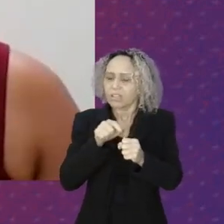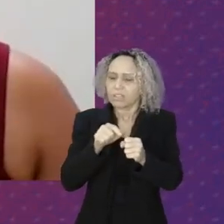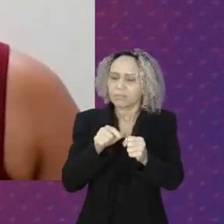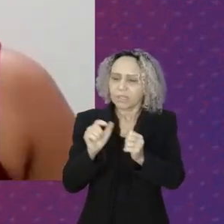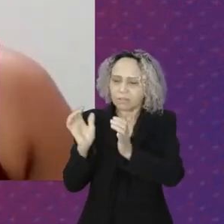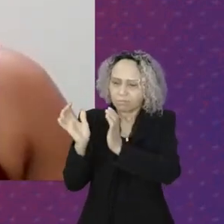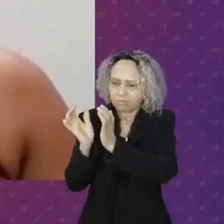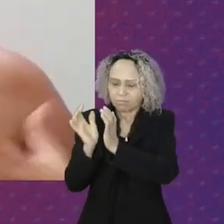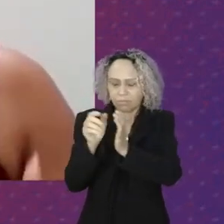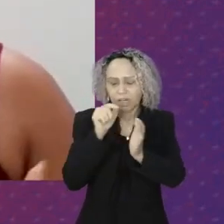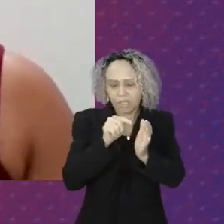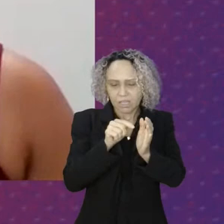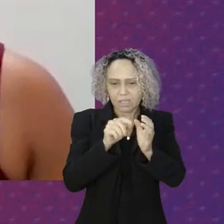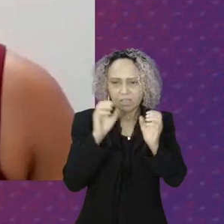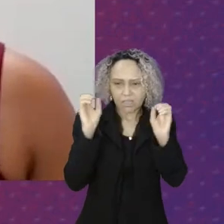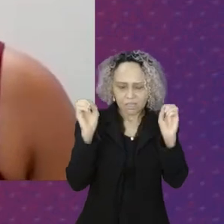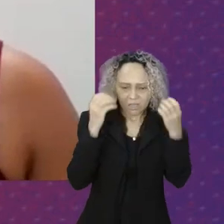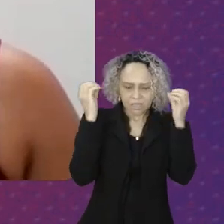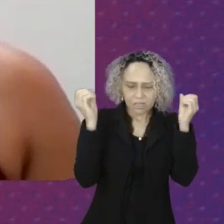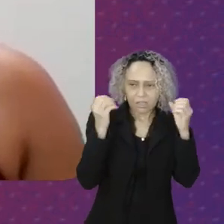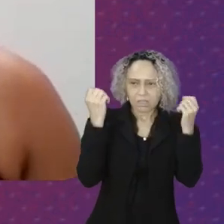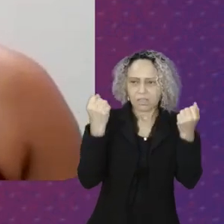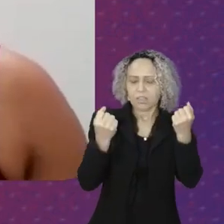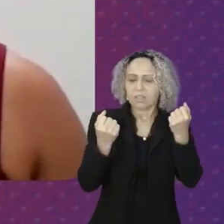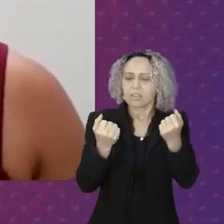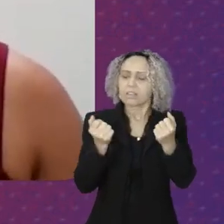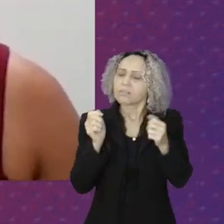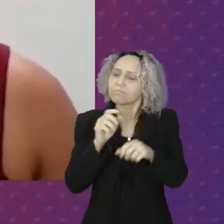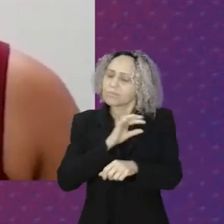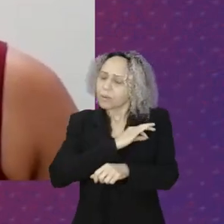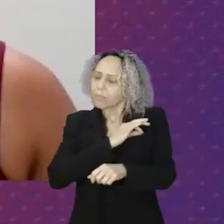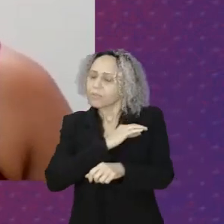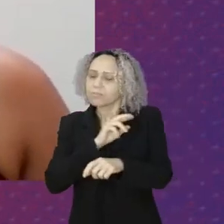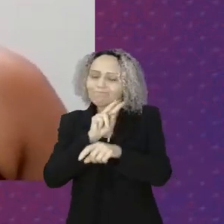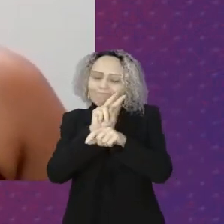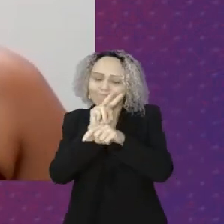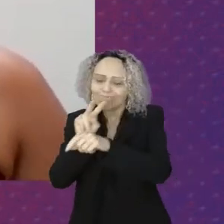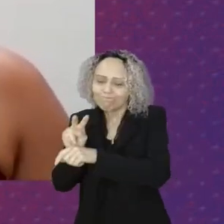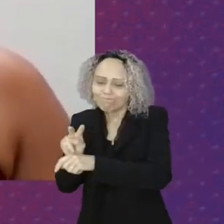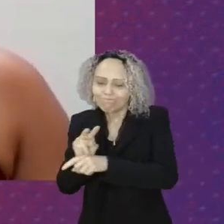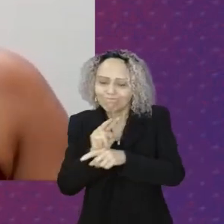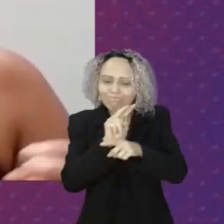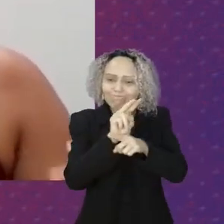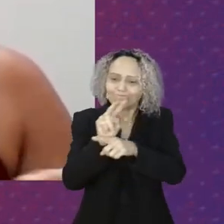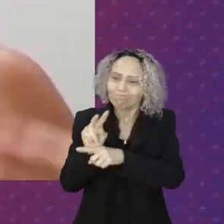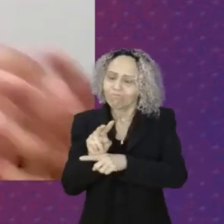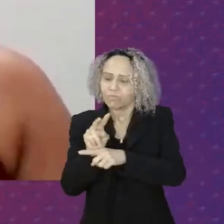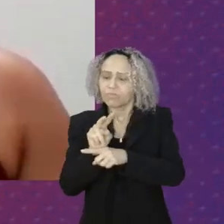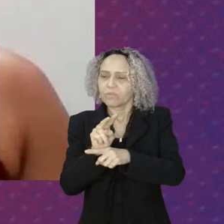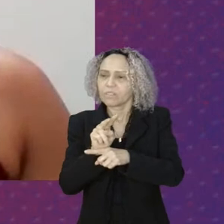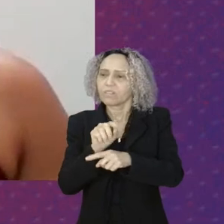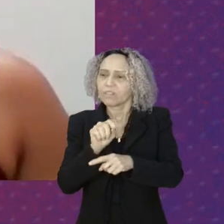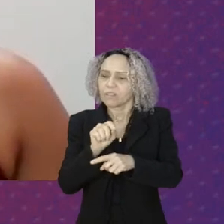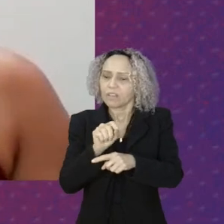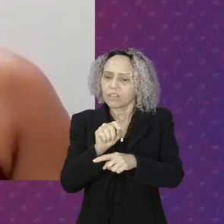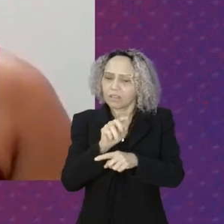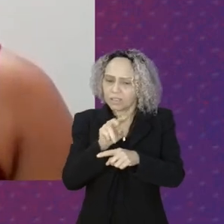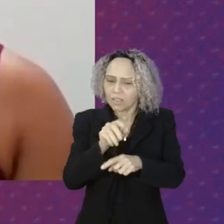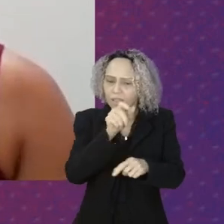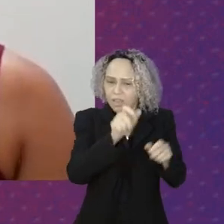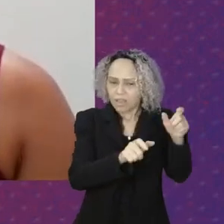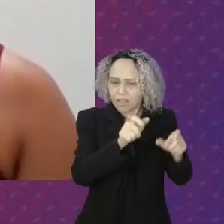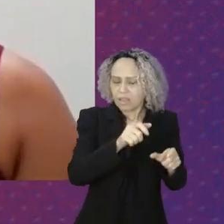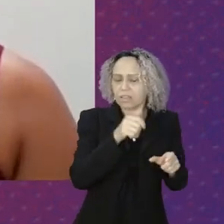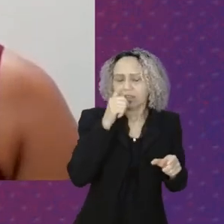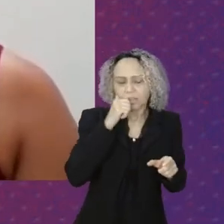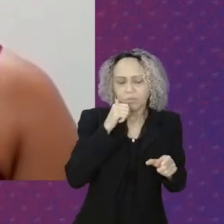essas patrulhas elas tenham cada vez mais a possibilidade do trabalho com essas mulheres que